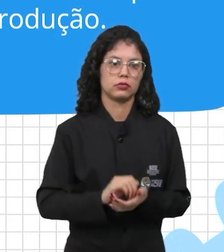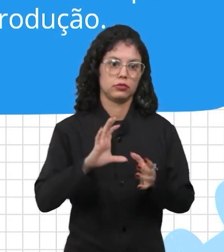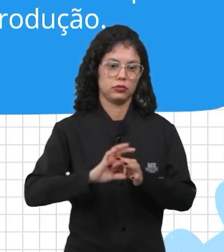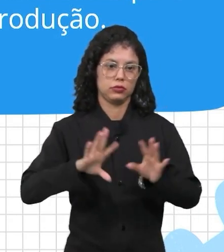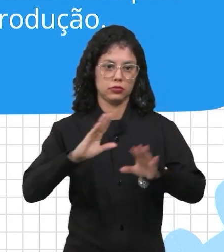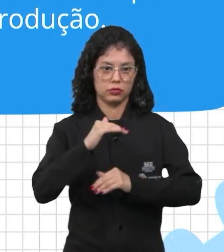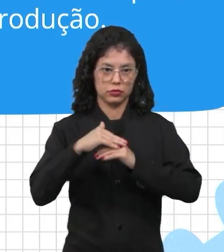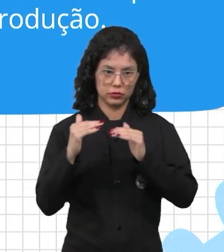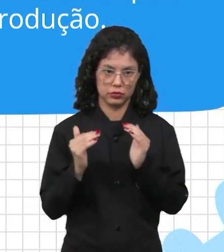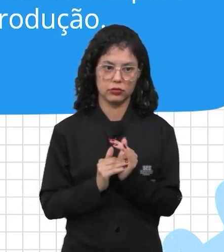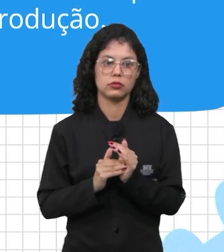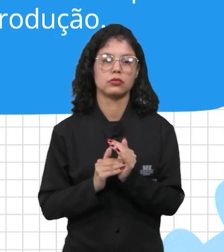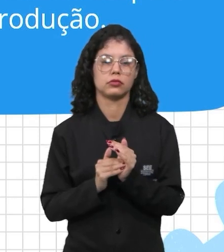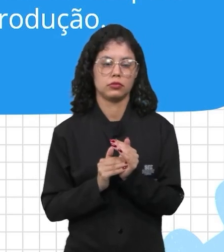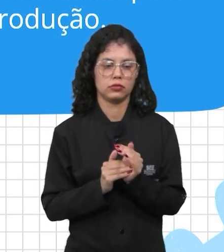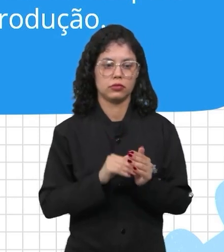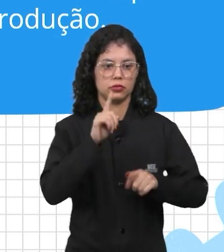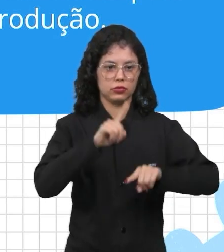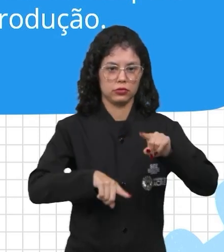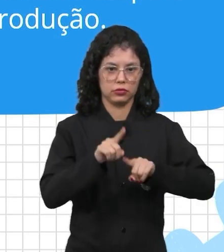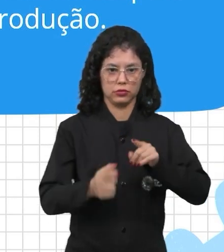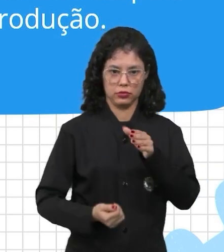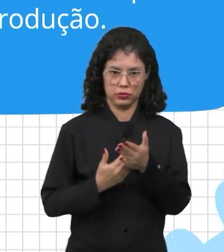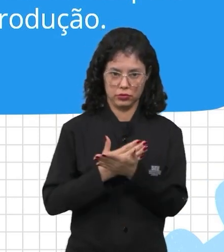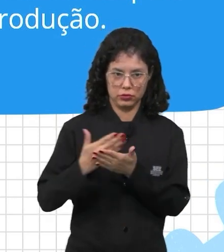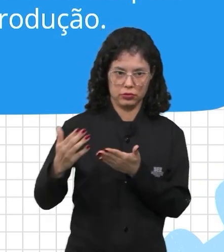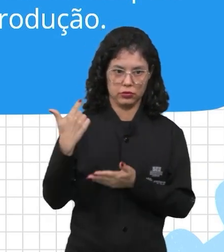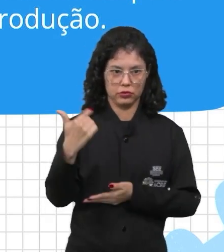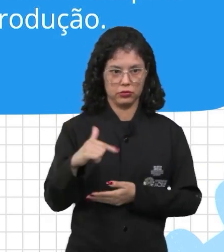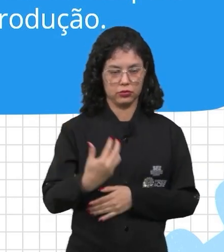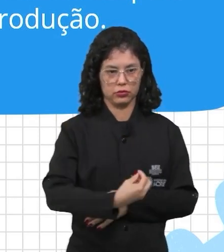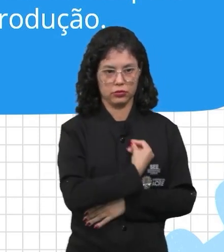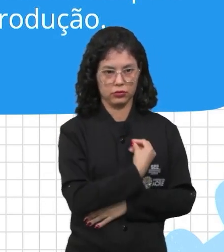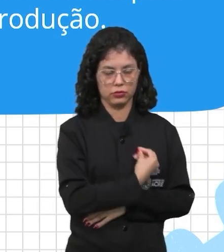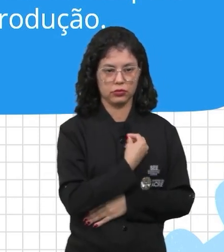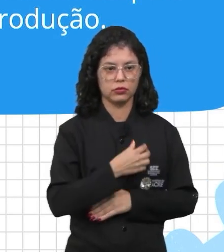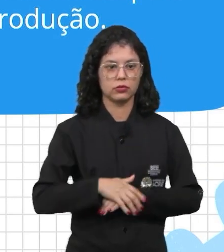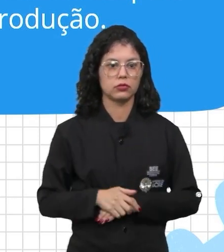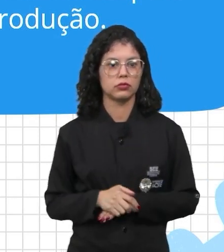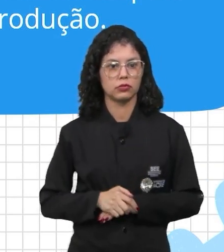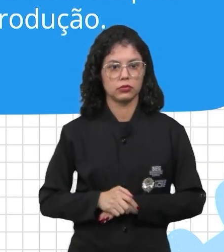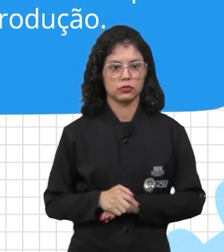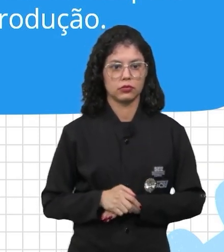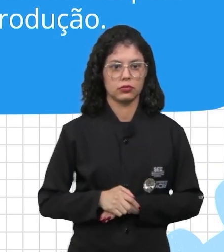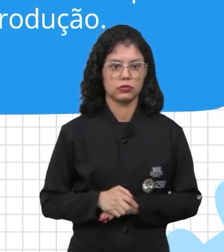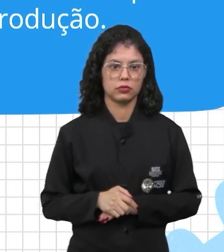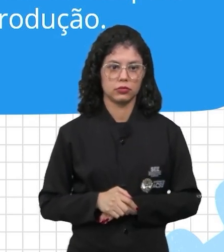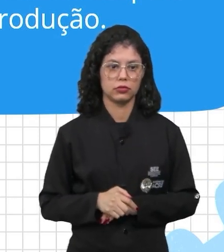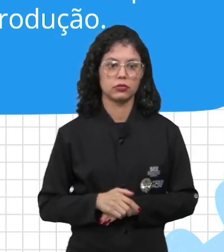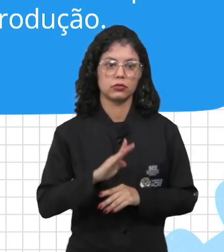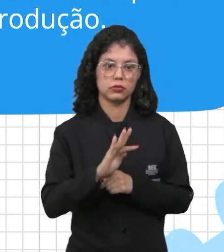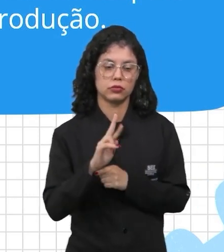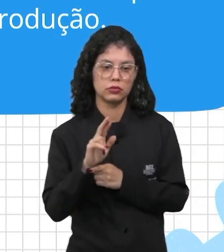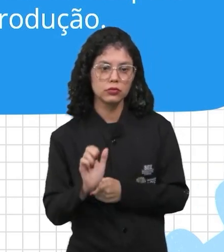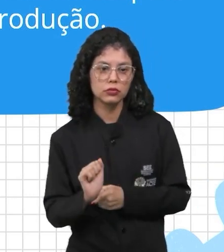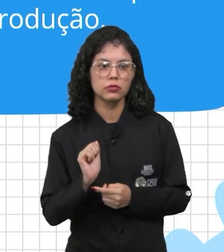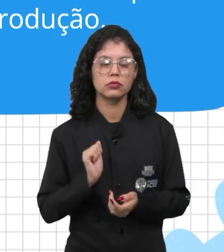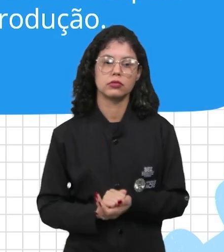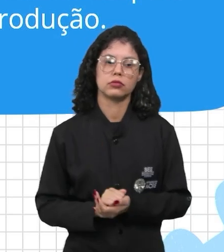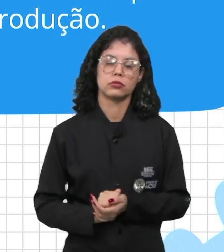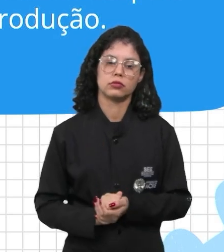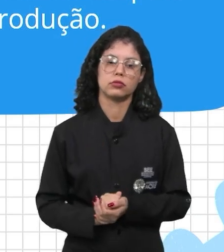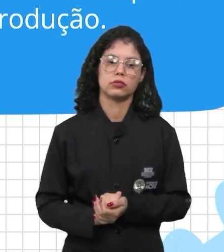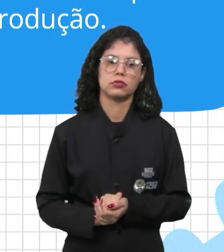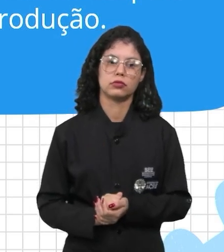os seres vivos surgem a partir de uma matéria sem vida, olha só que loucura, gente, uma matéria bruta, desde que essa